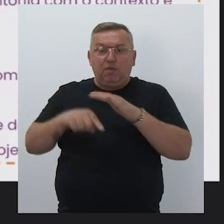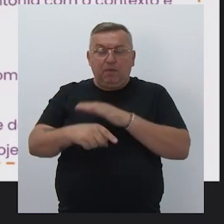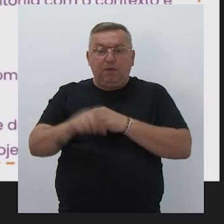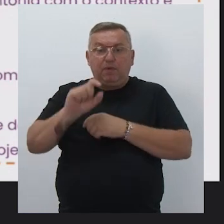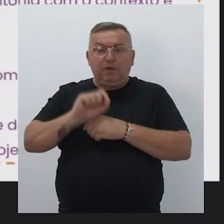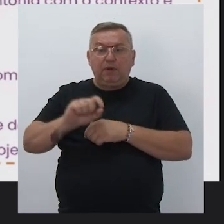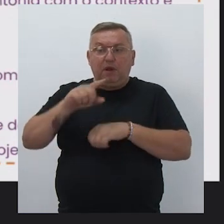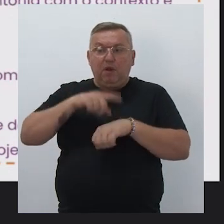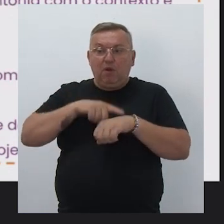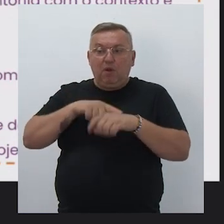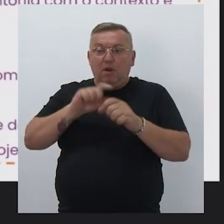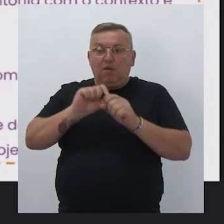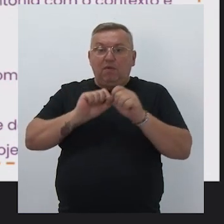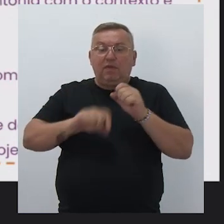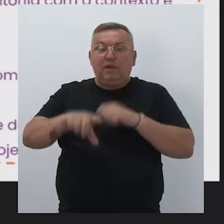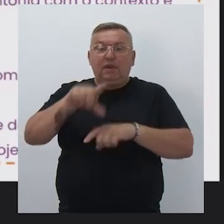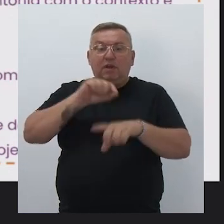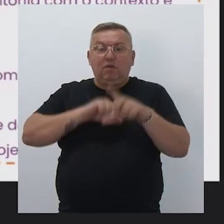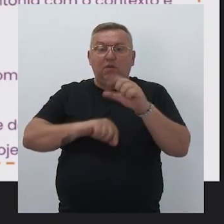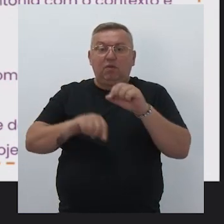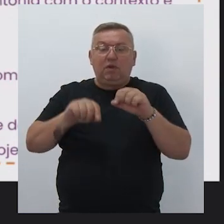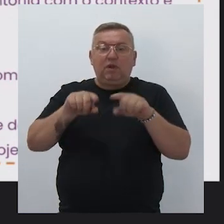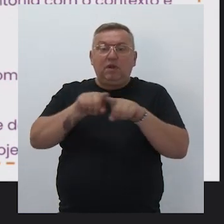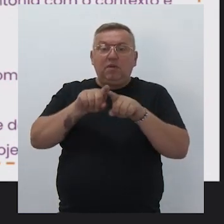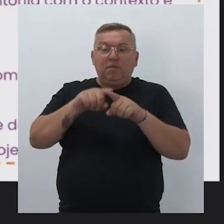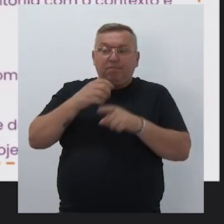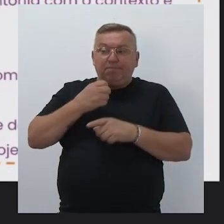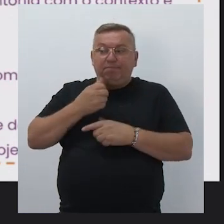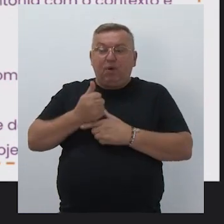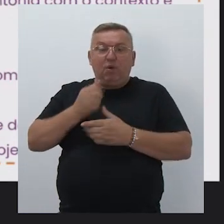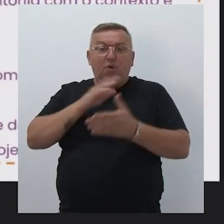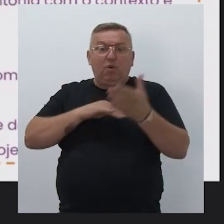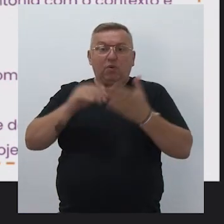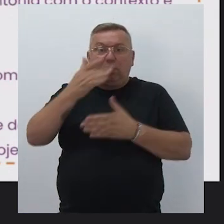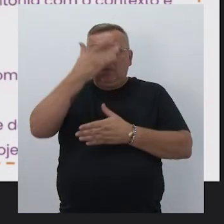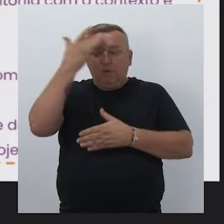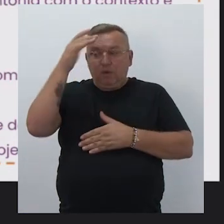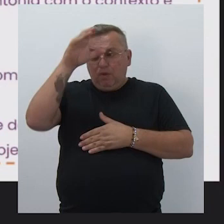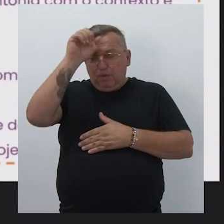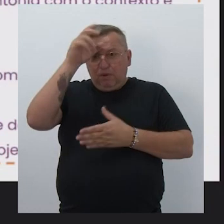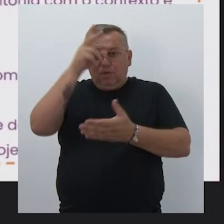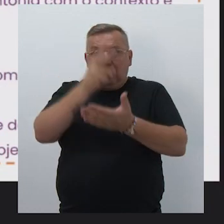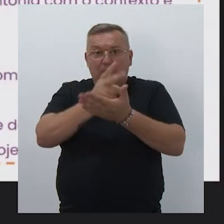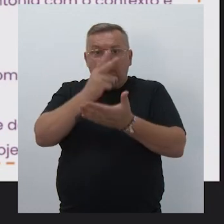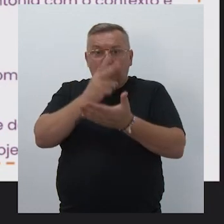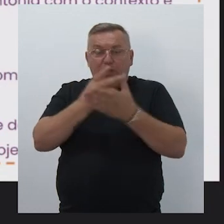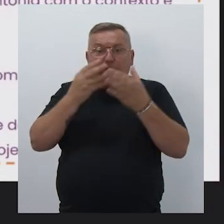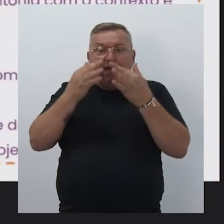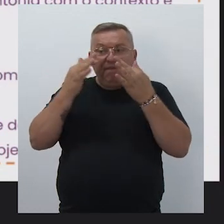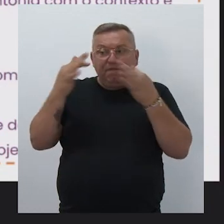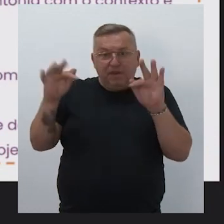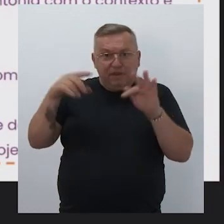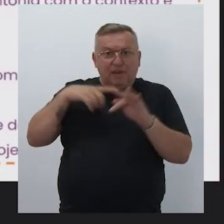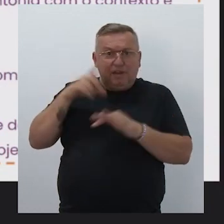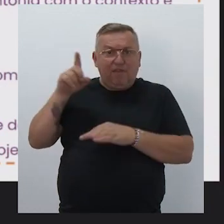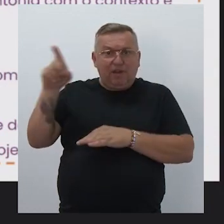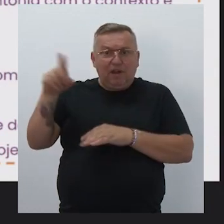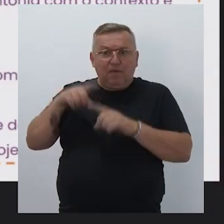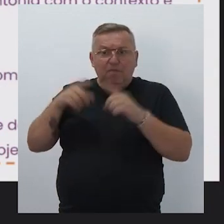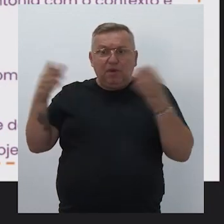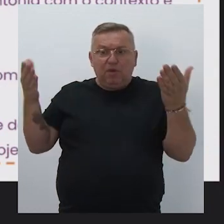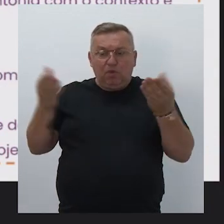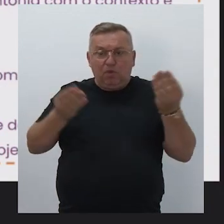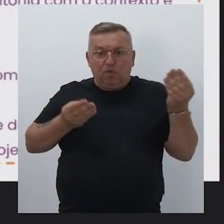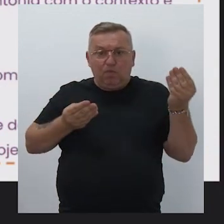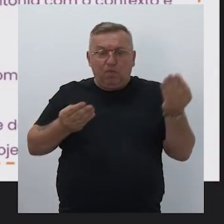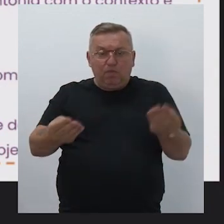a hora que eu vou fazer a escolha, que é assim, bom, todo mundo aprendeu a mesma física que estava lá, mas agora eu vou